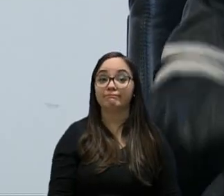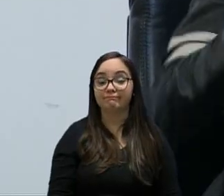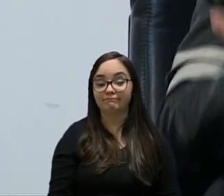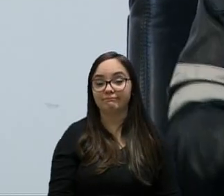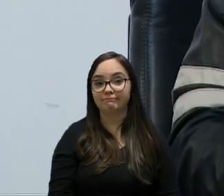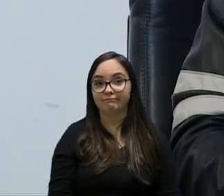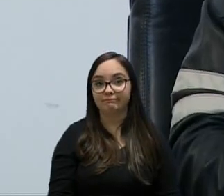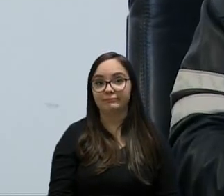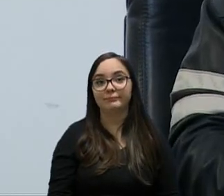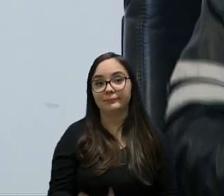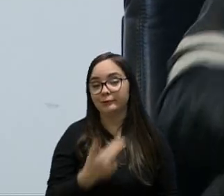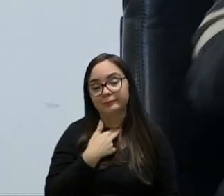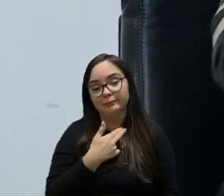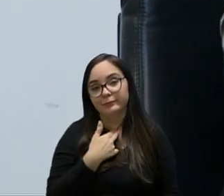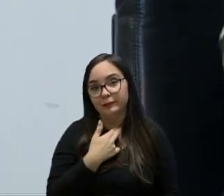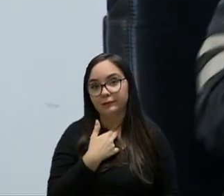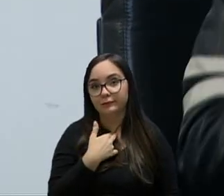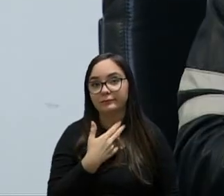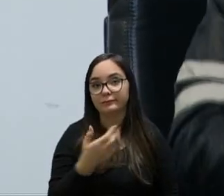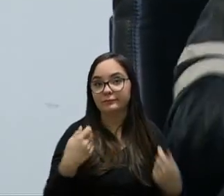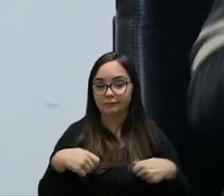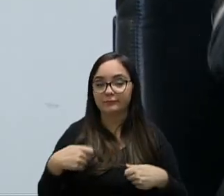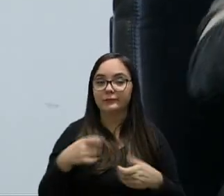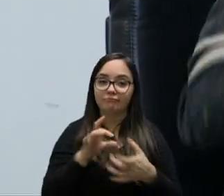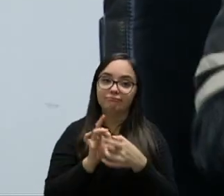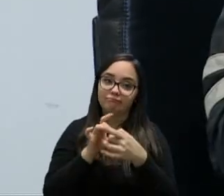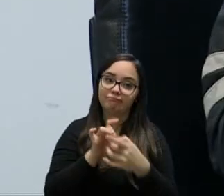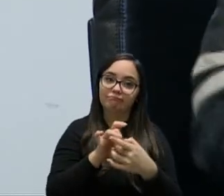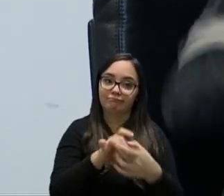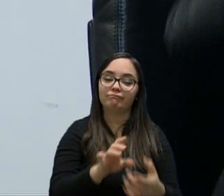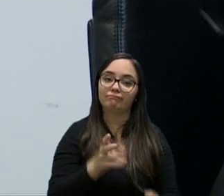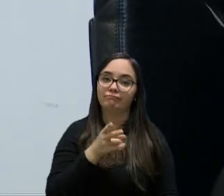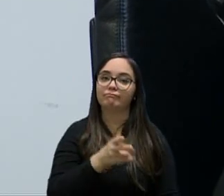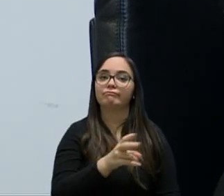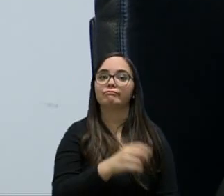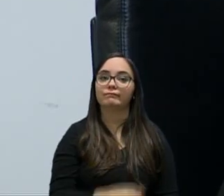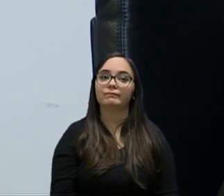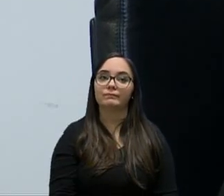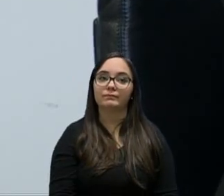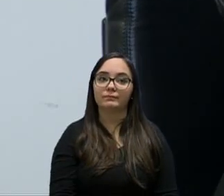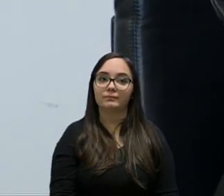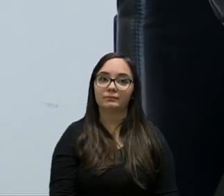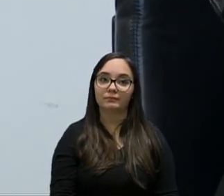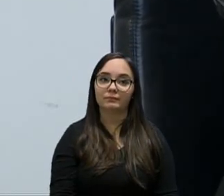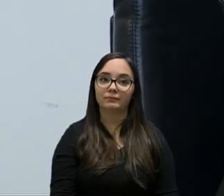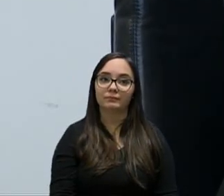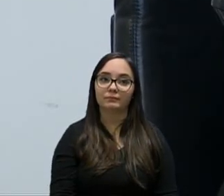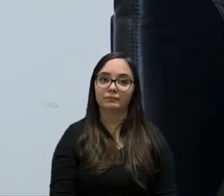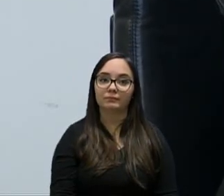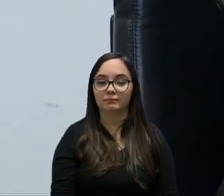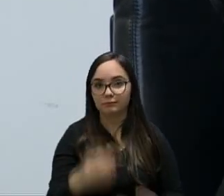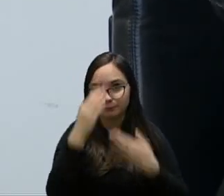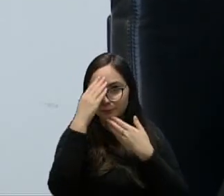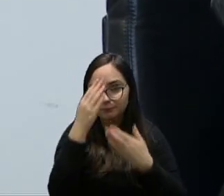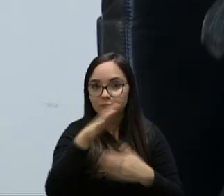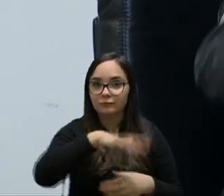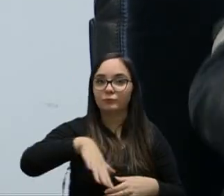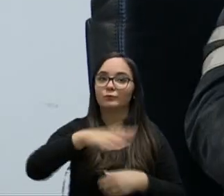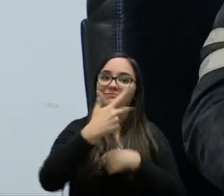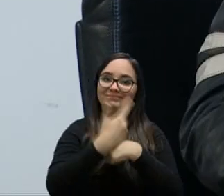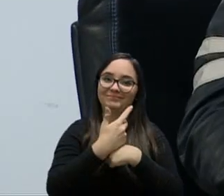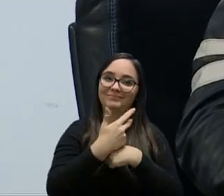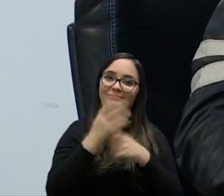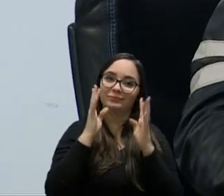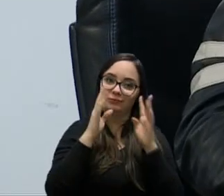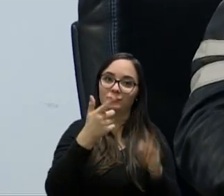quis e não pode ser assim tem que dar continuidade então só para esclarecer para quem para os 12 que estão assistindo aqui obrigado né a